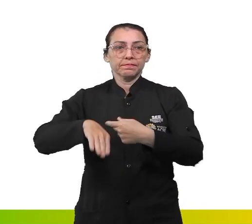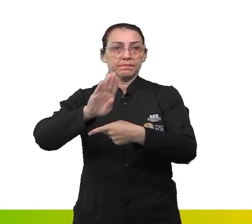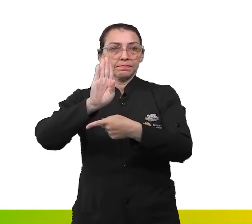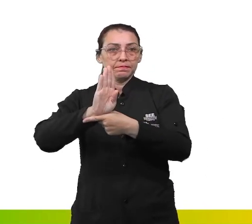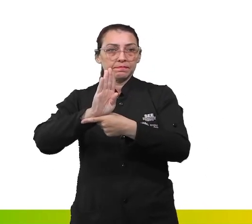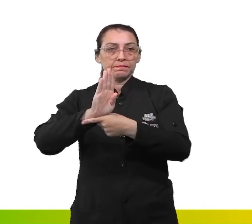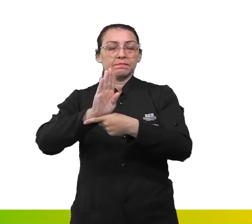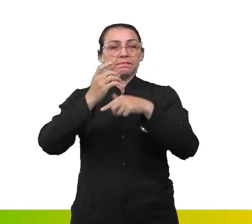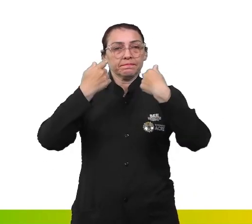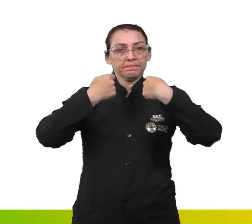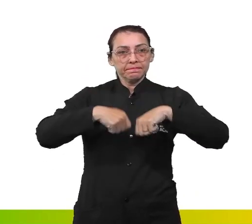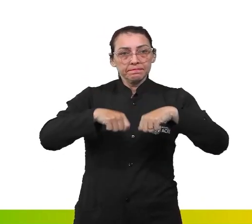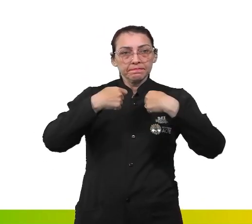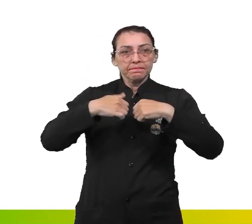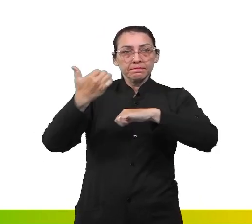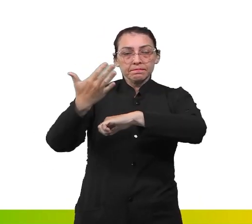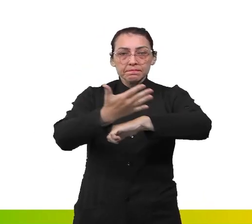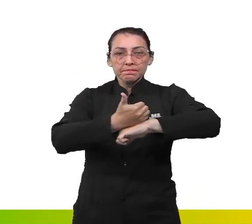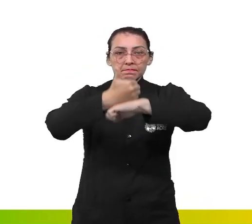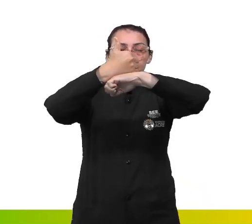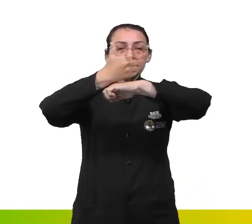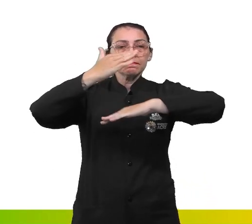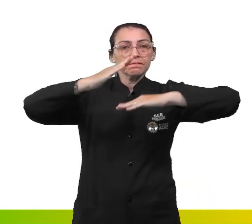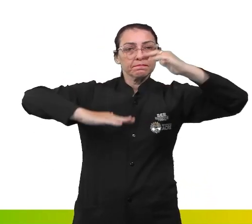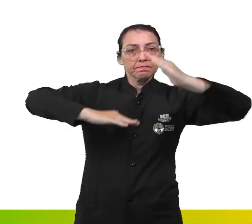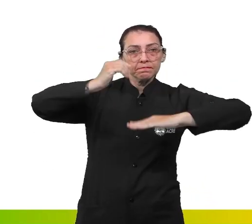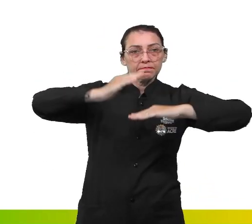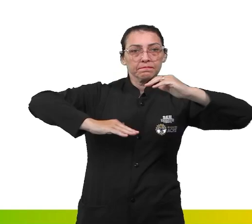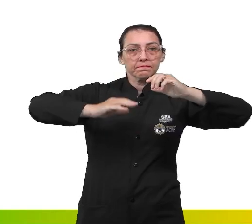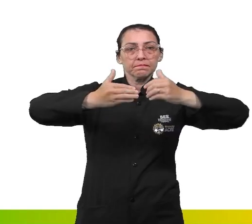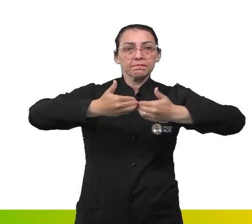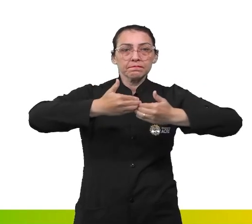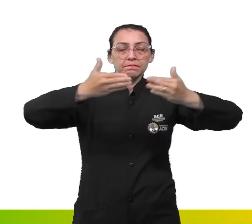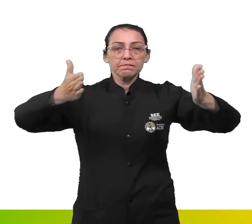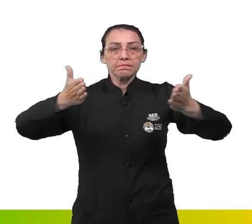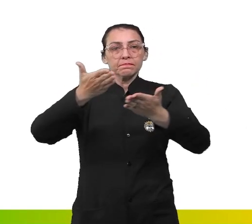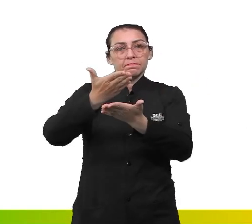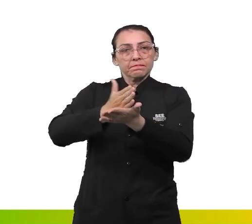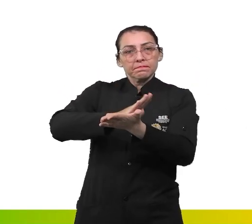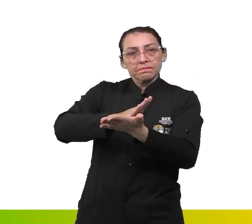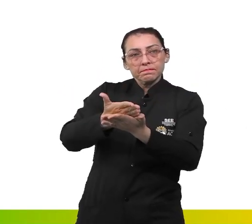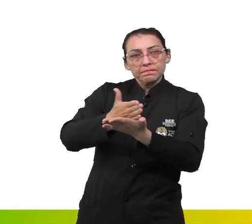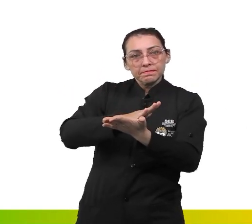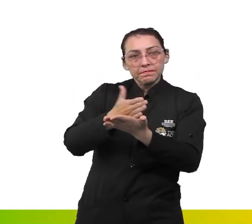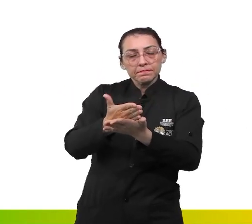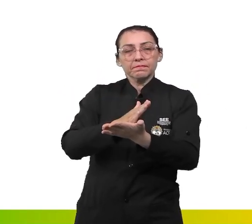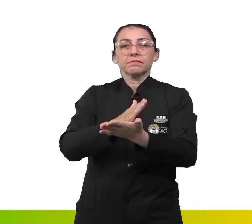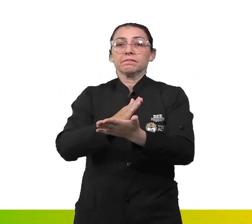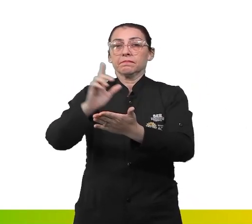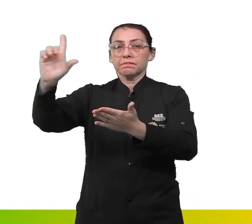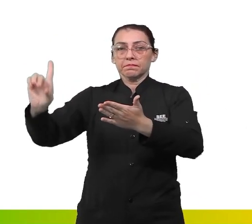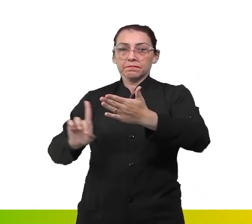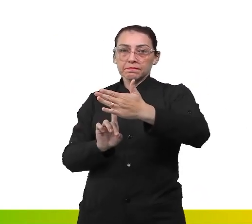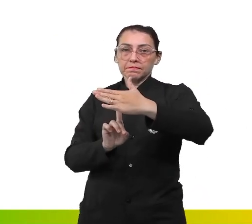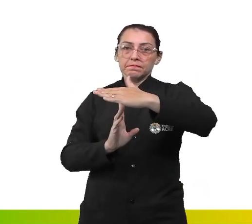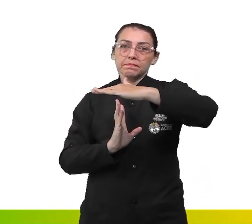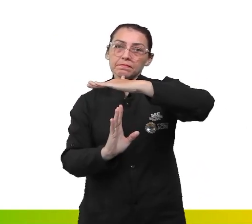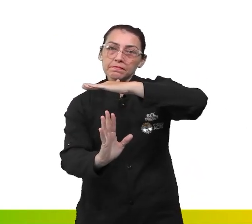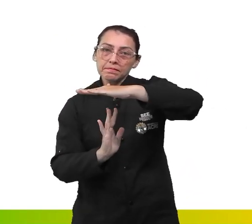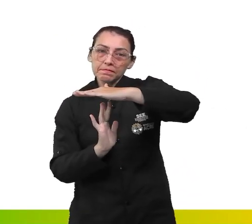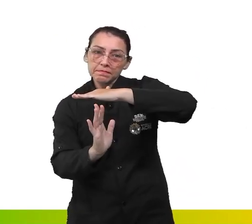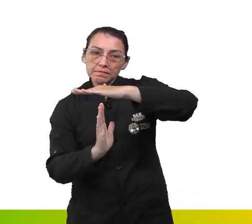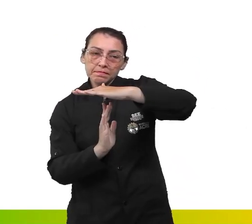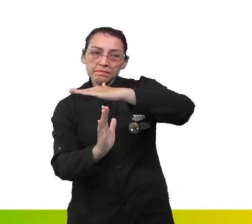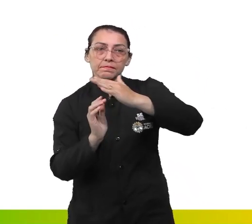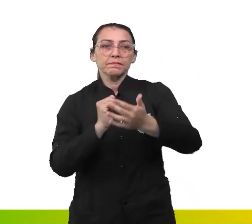imigração. Letra B, a necessidade de qualificação profissional e a abertura das fronteiras